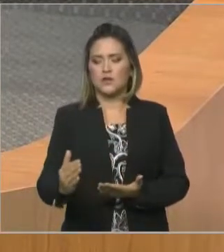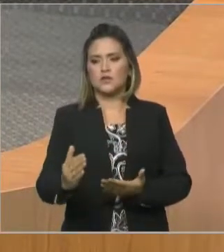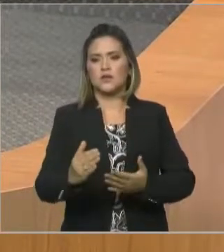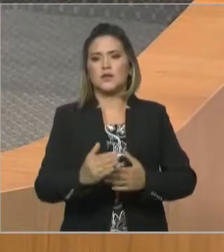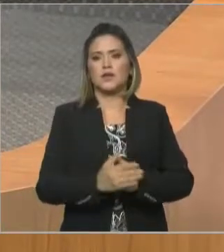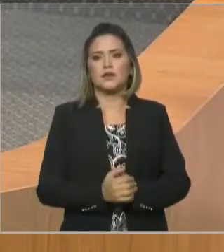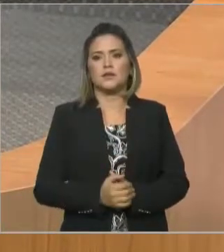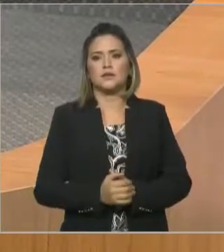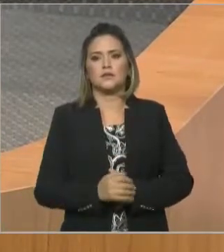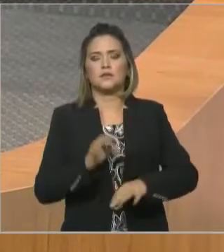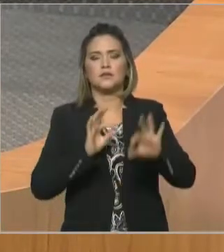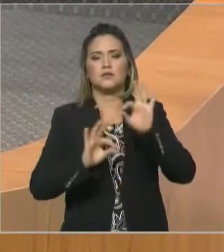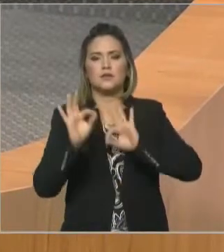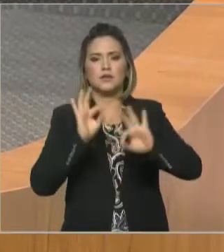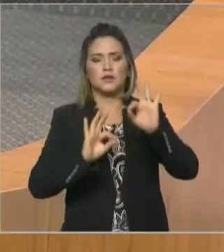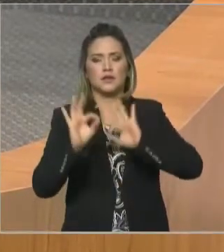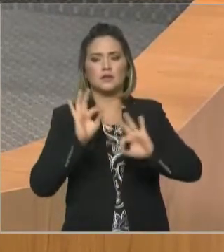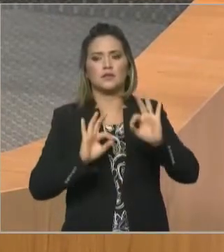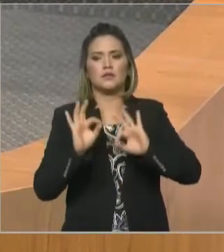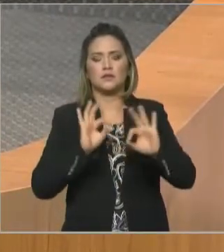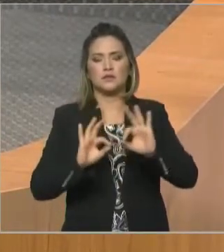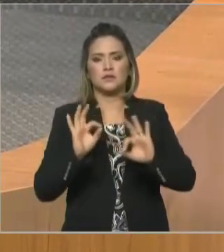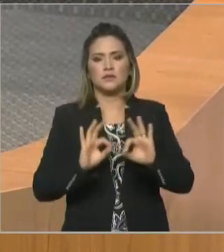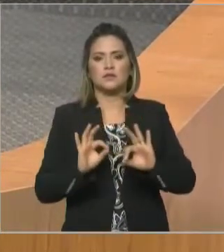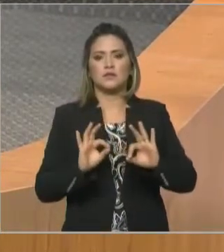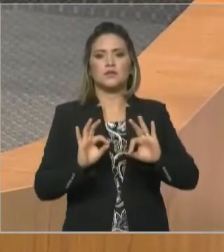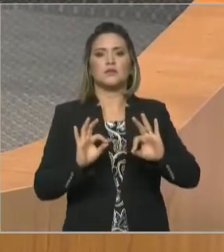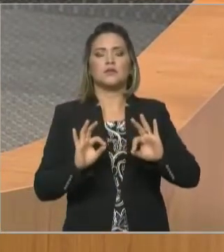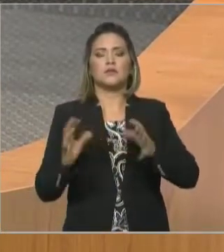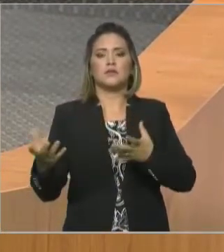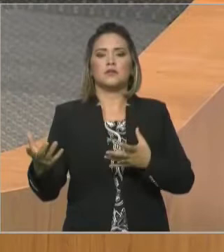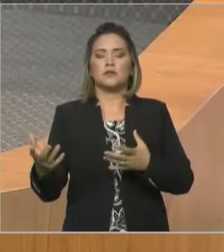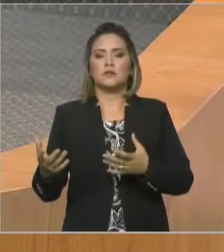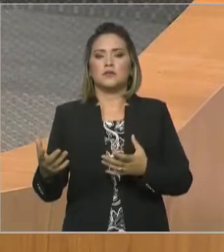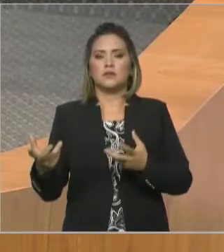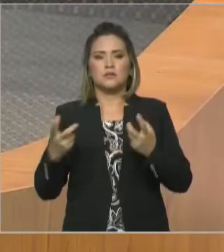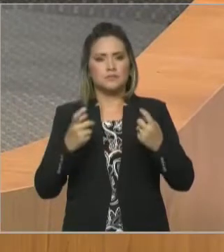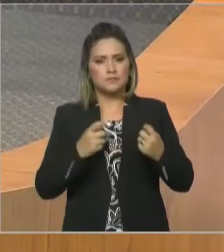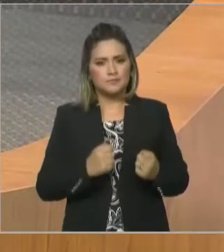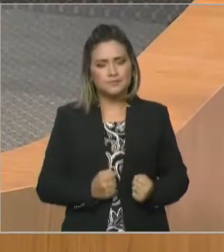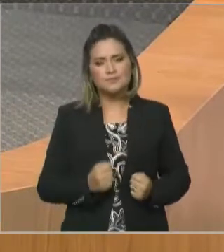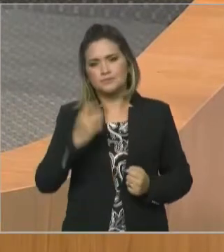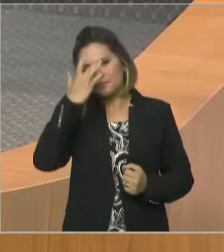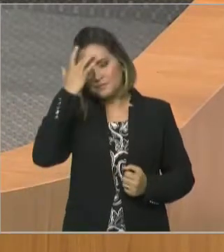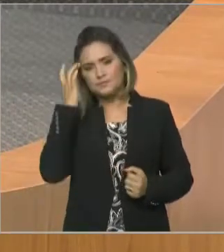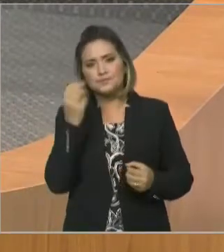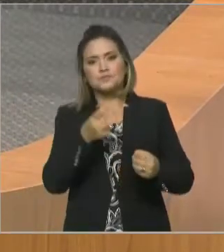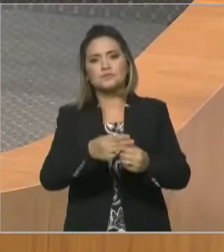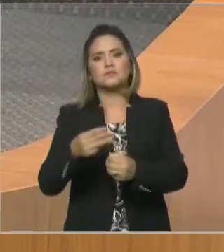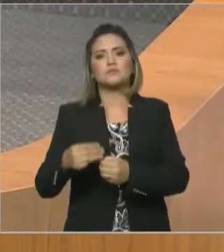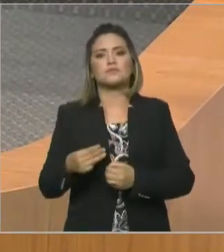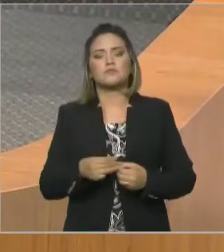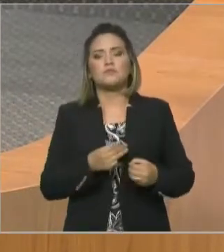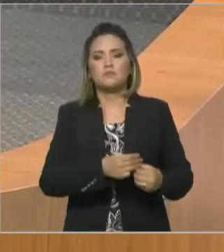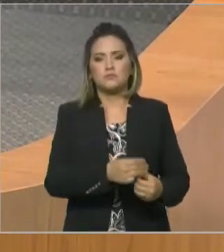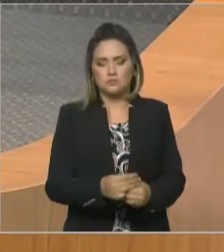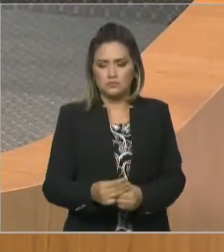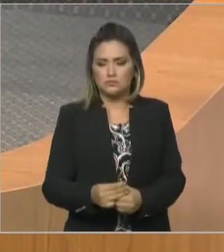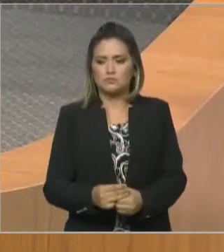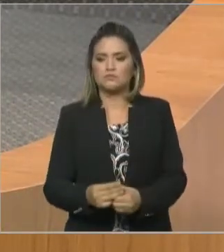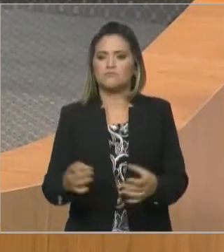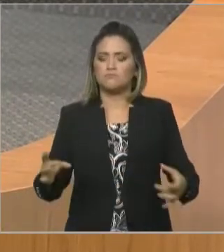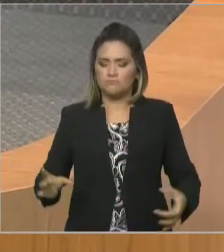de um novo modelo de atenção de saúde em que os municípios assumam um pouco mais a despeito da crise